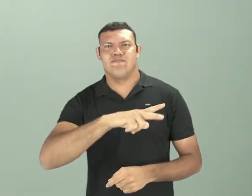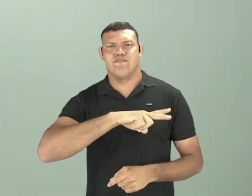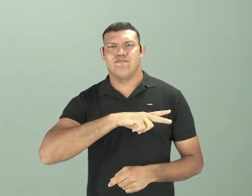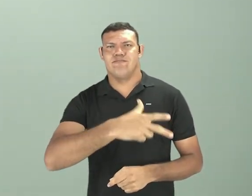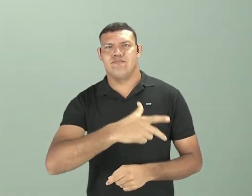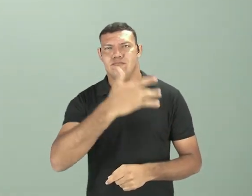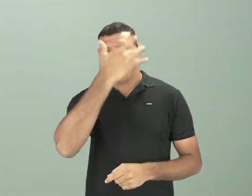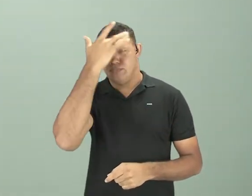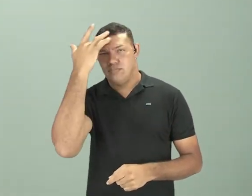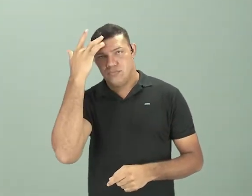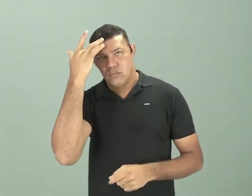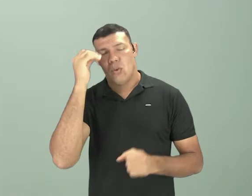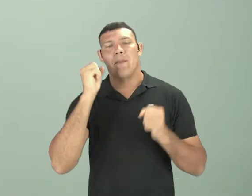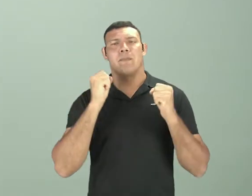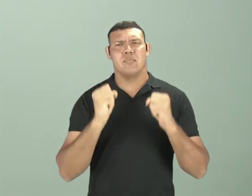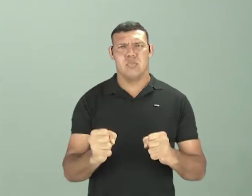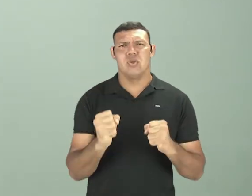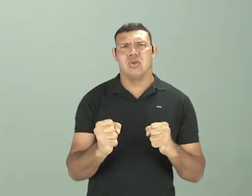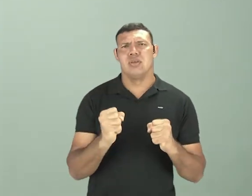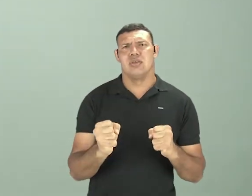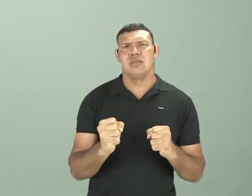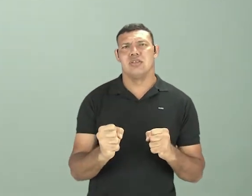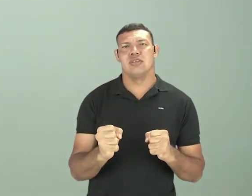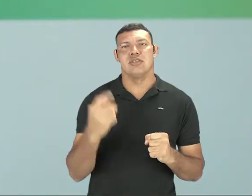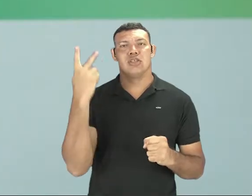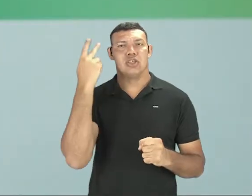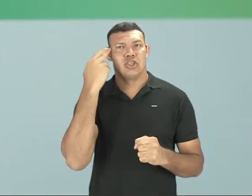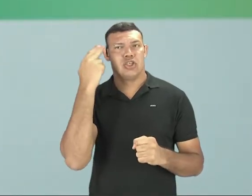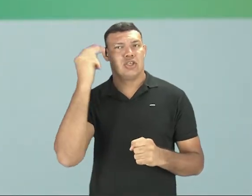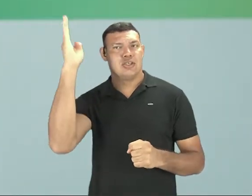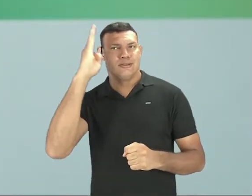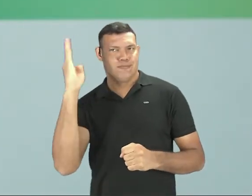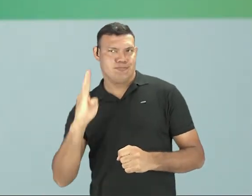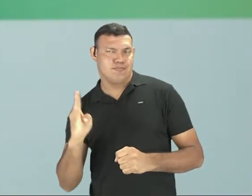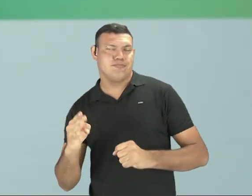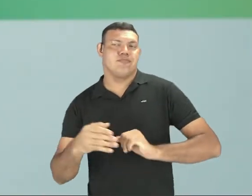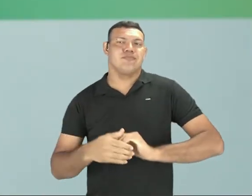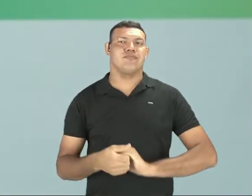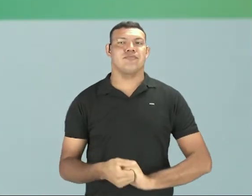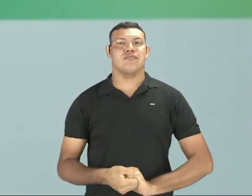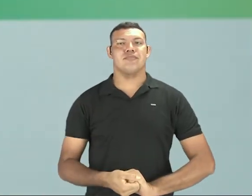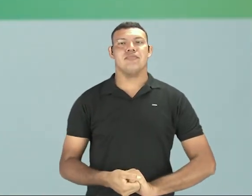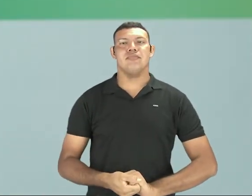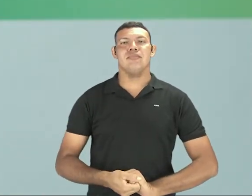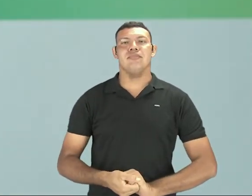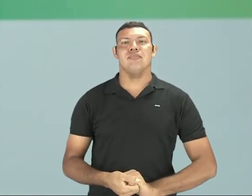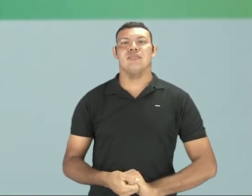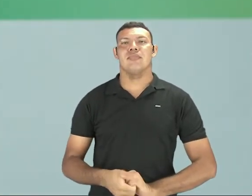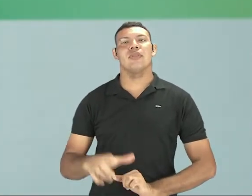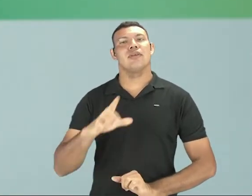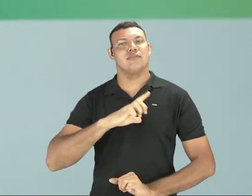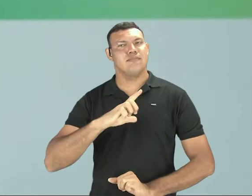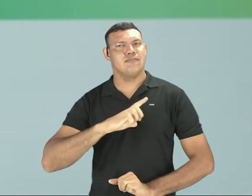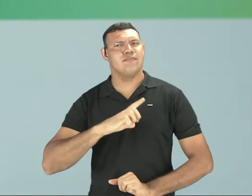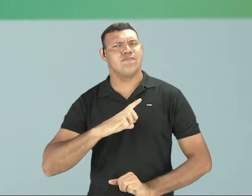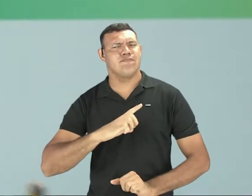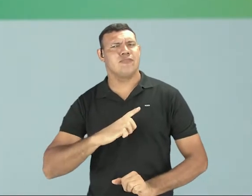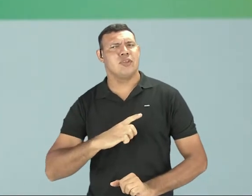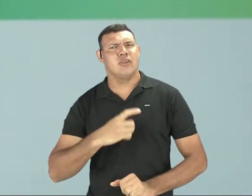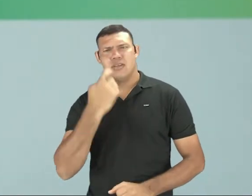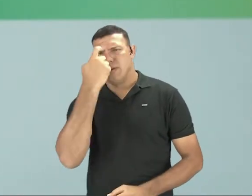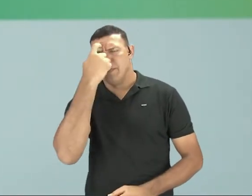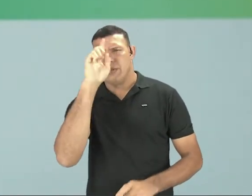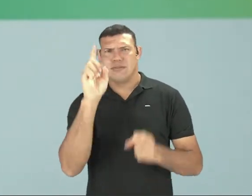país, no Brasil, eles poderiam aí naturalizar-se aí brasileiros. E nós temos também a criação